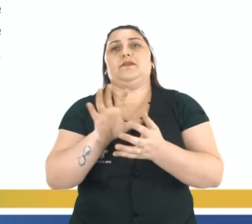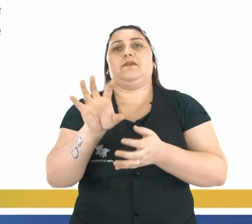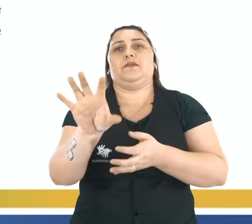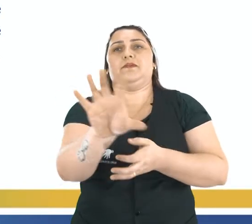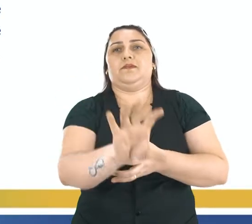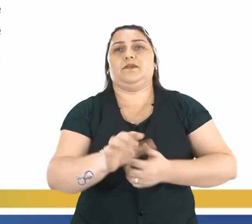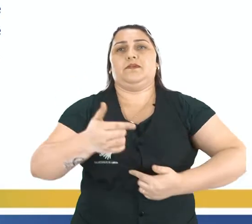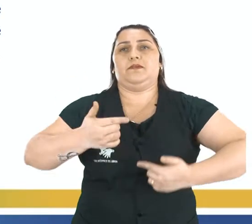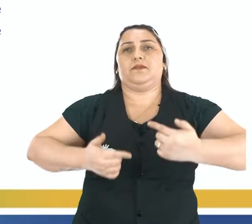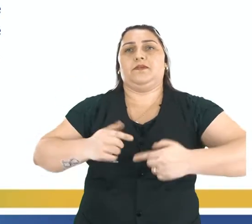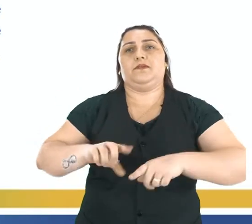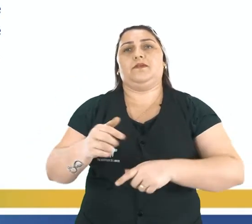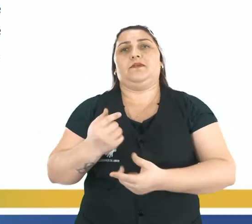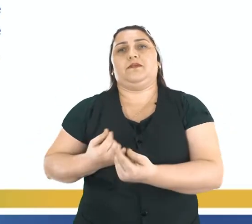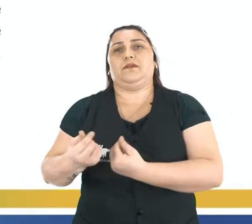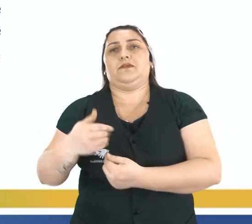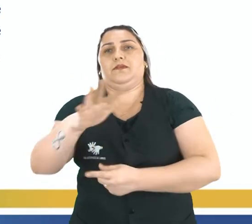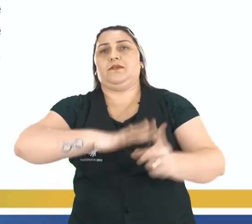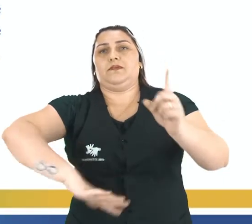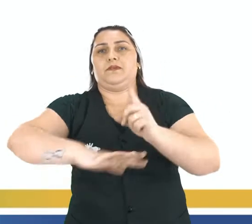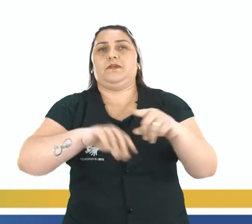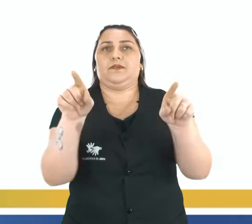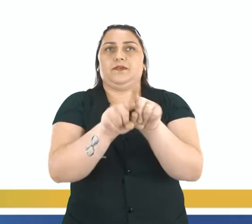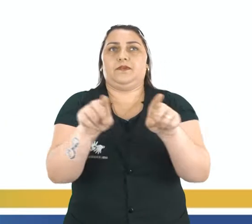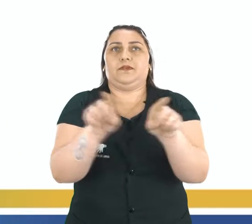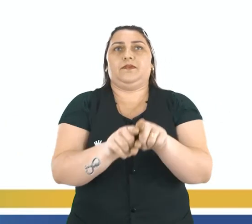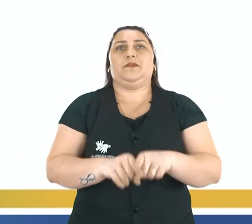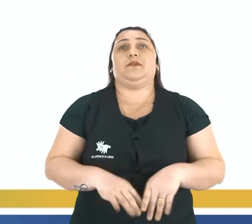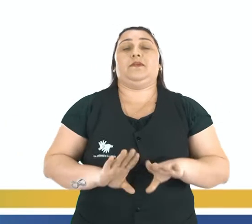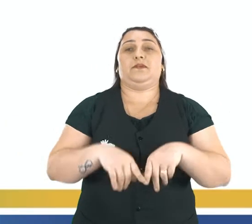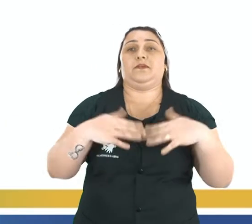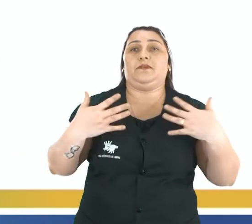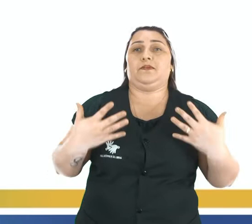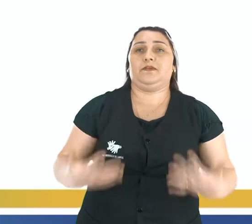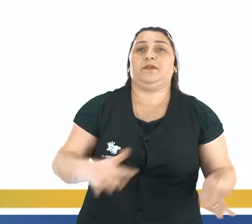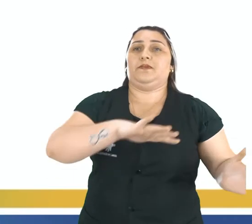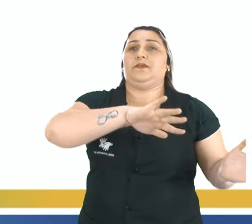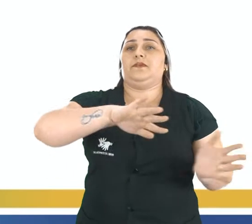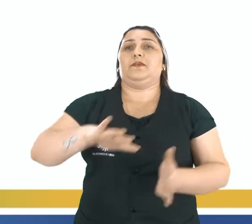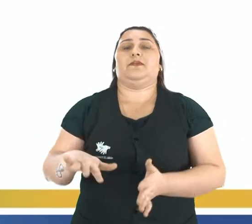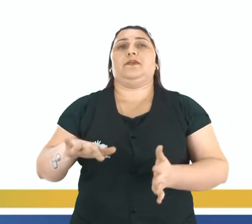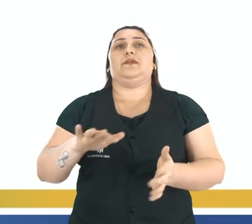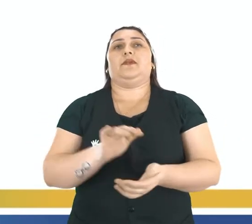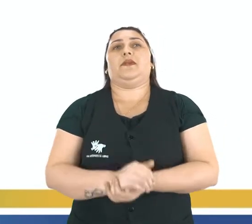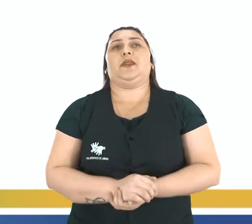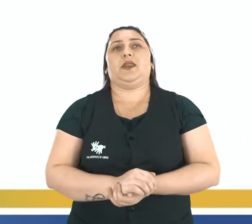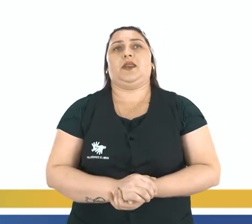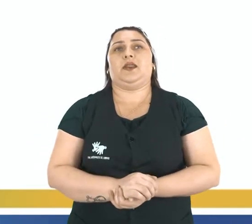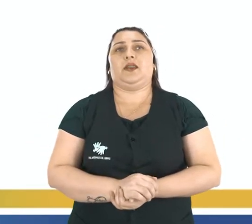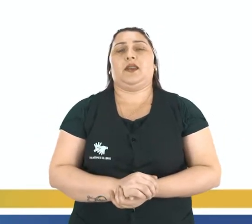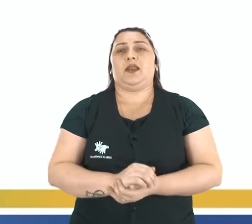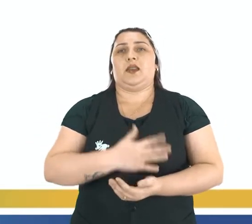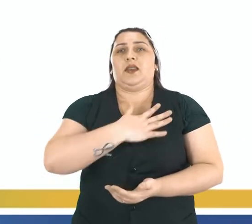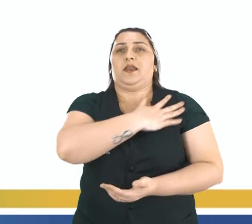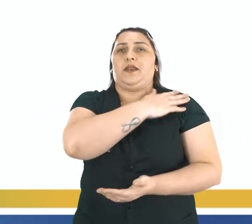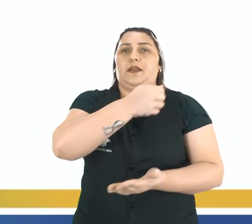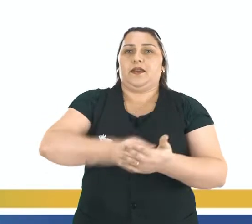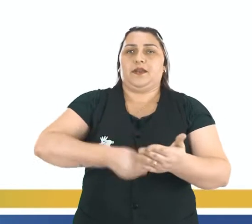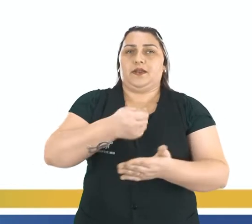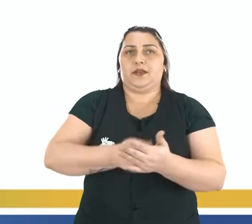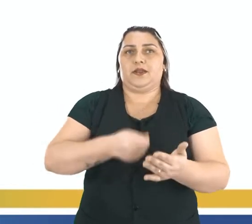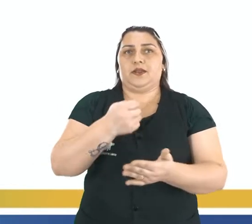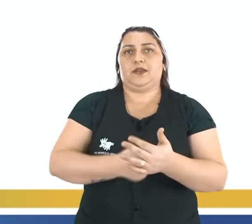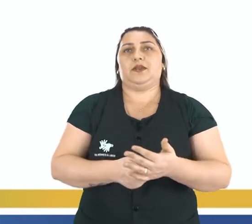setores, tanto políticos quanto econômicos e sociais. Mas, apesar disso tudo, a ditadura